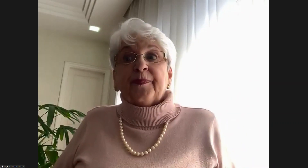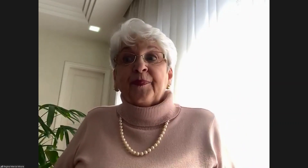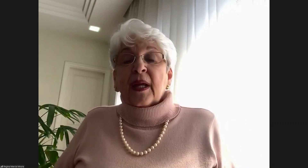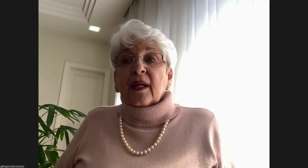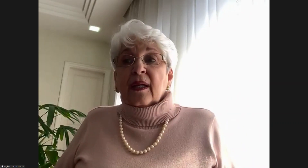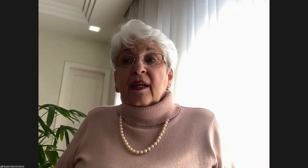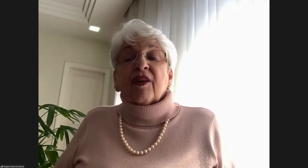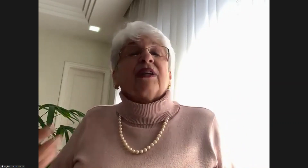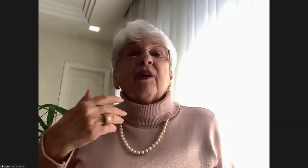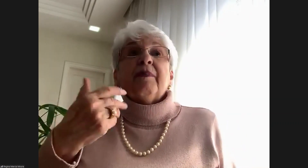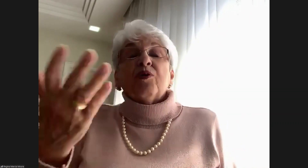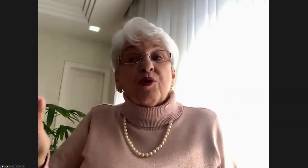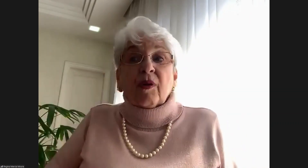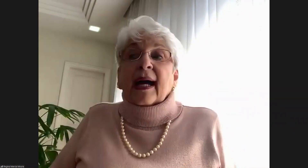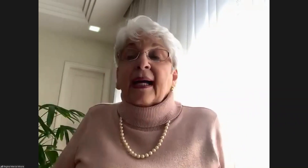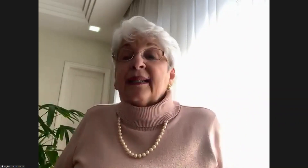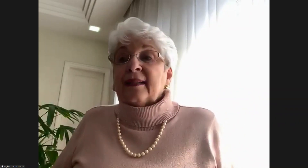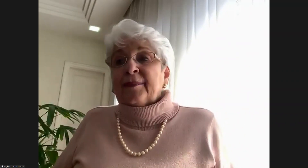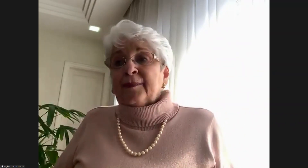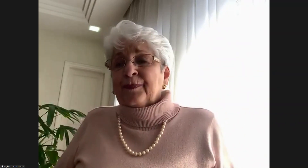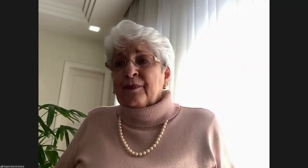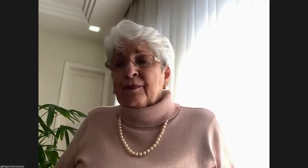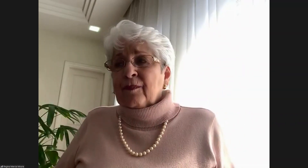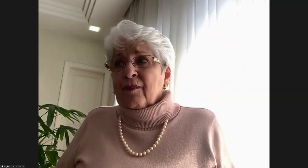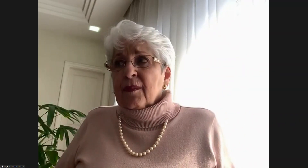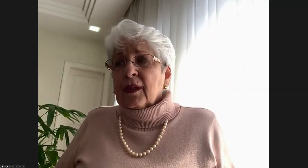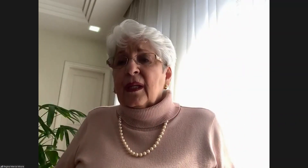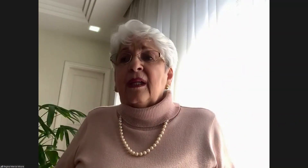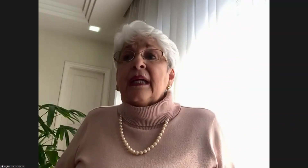comprou, fico até emocionada.